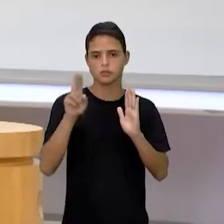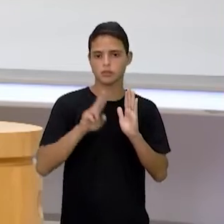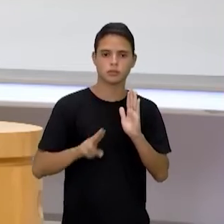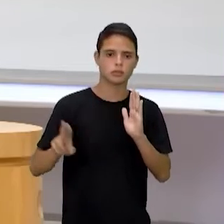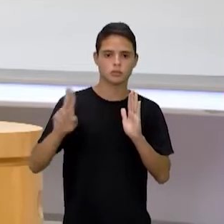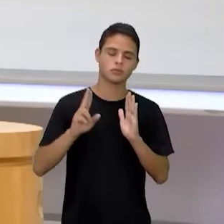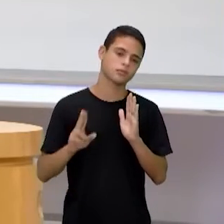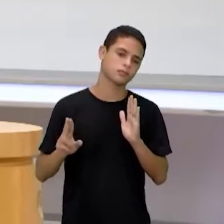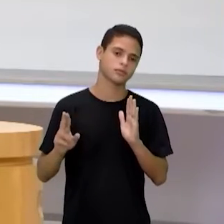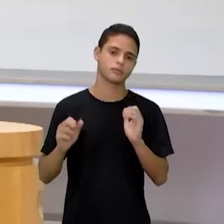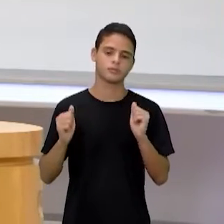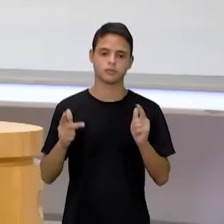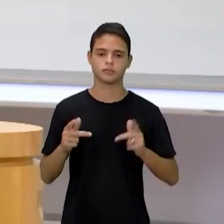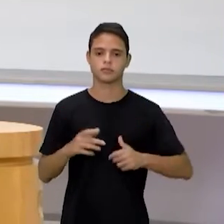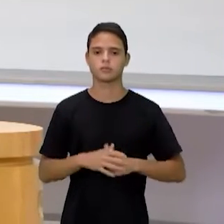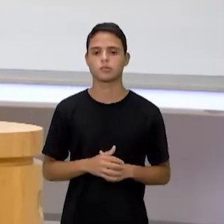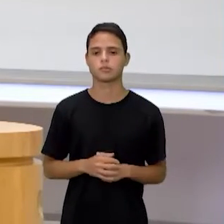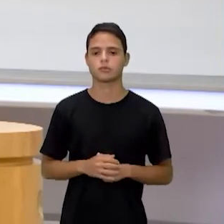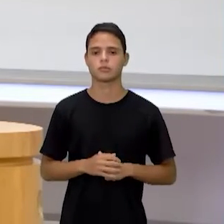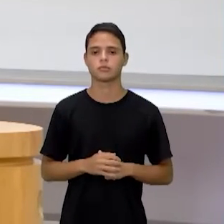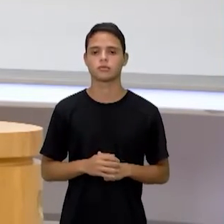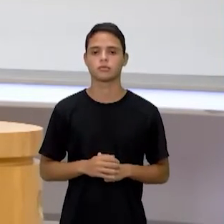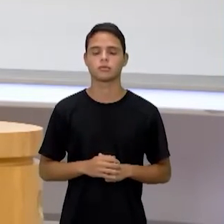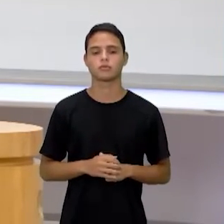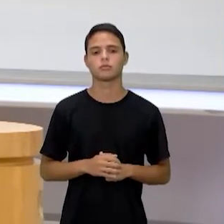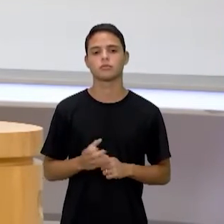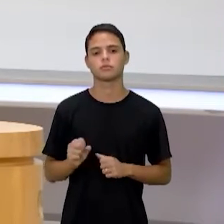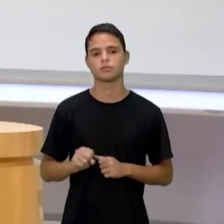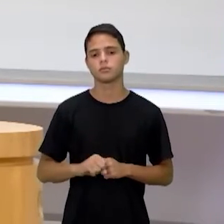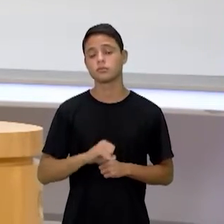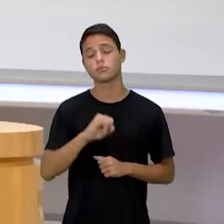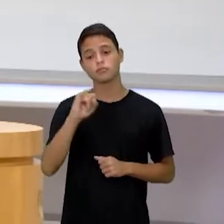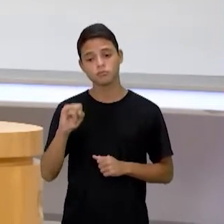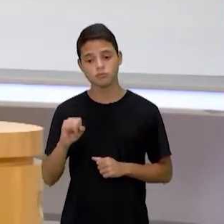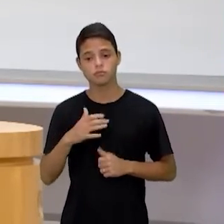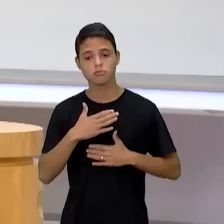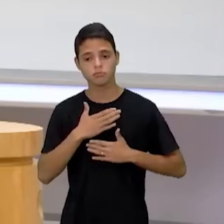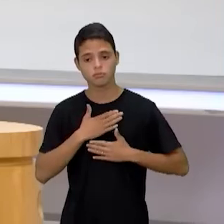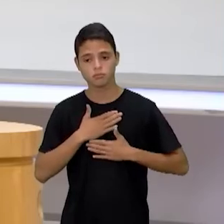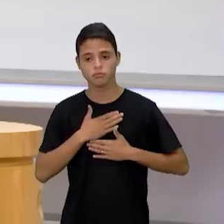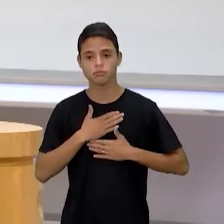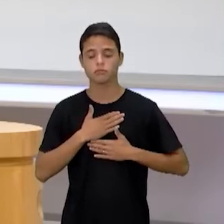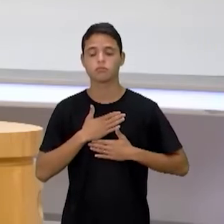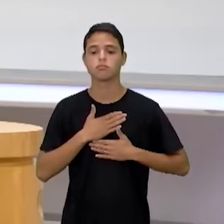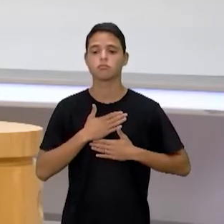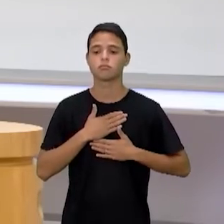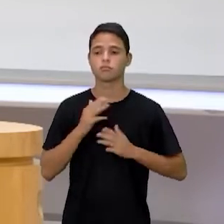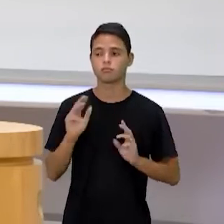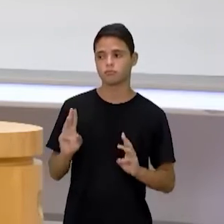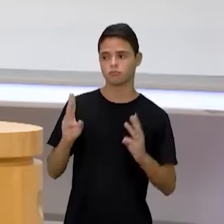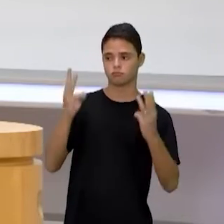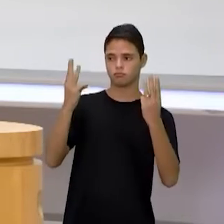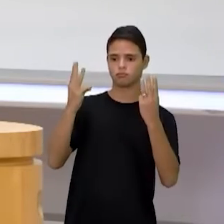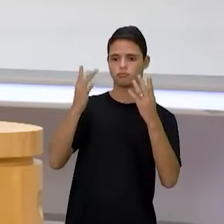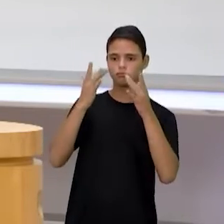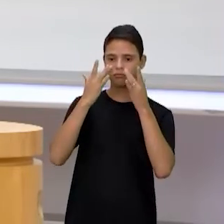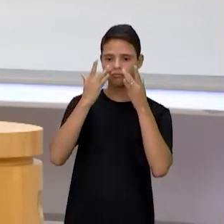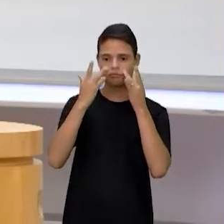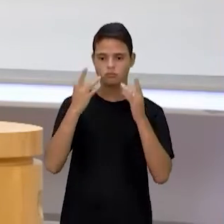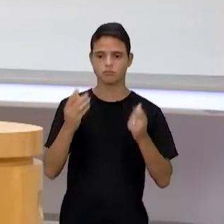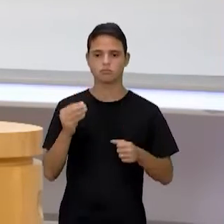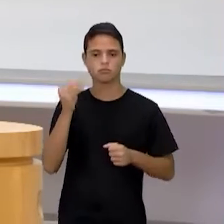artista para fazer esse registro, tá? E se eu vou fazer uma peça teatral, então eu vou